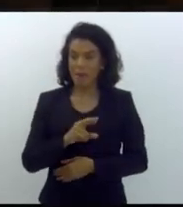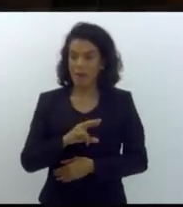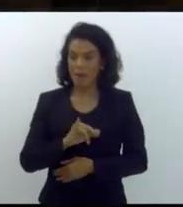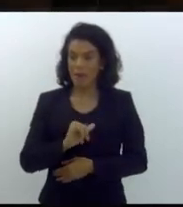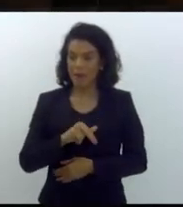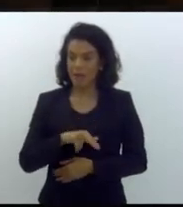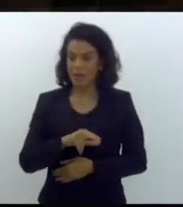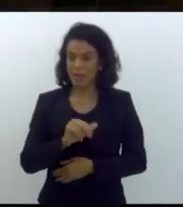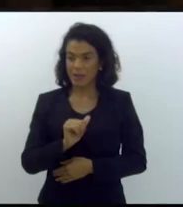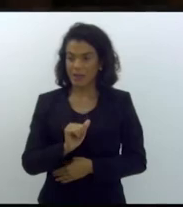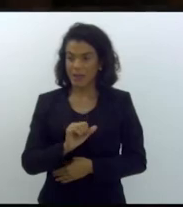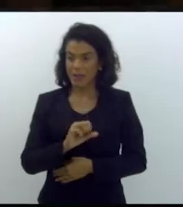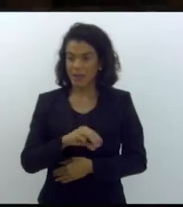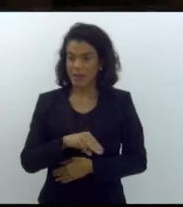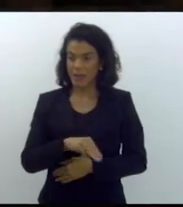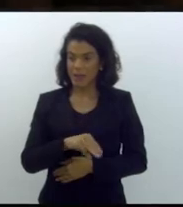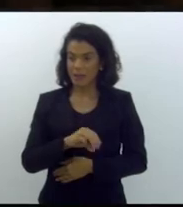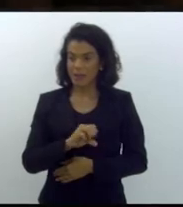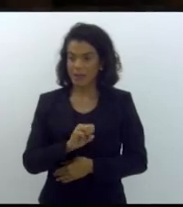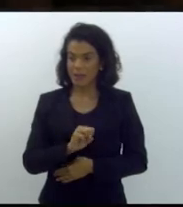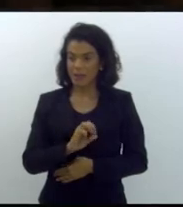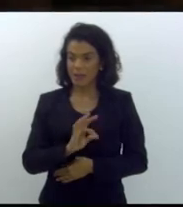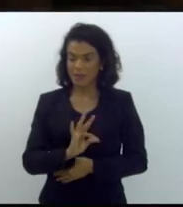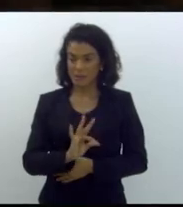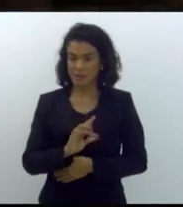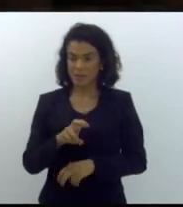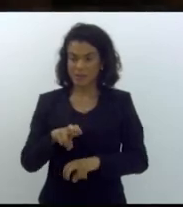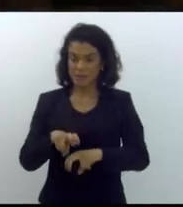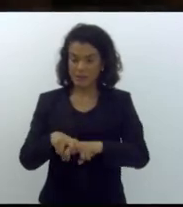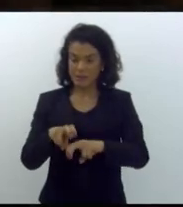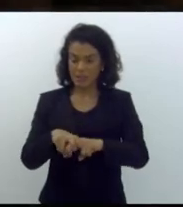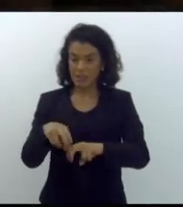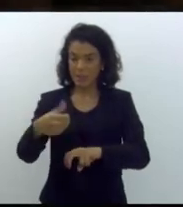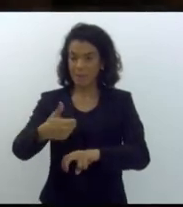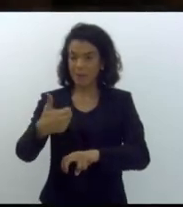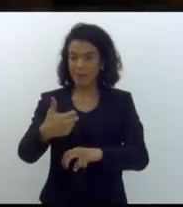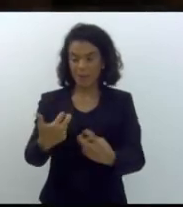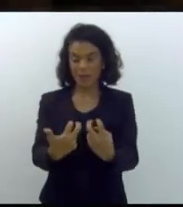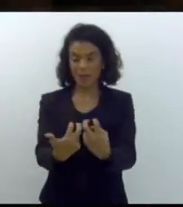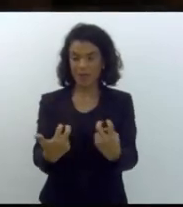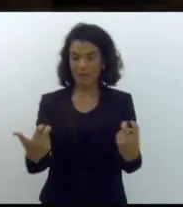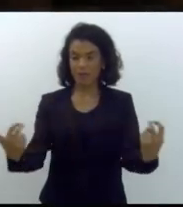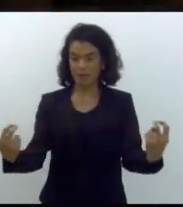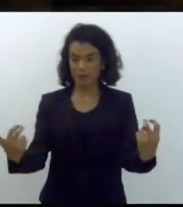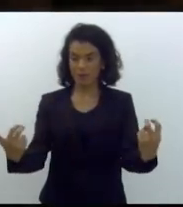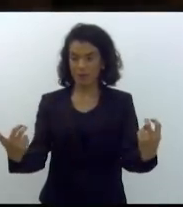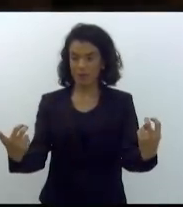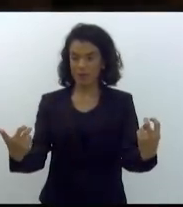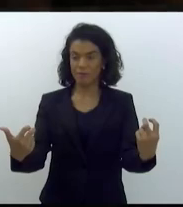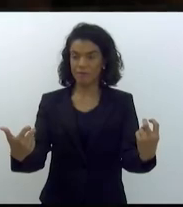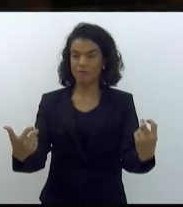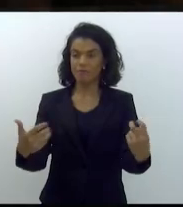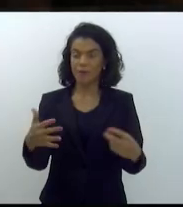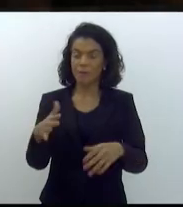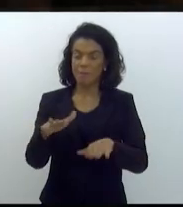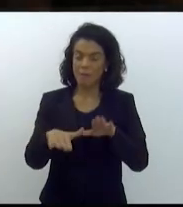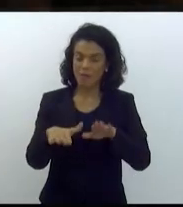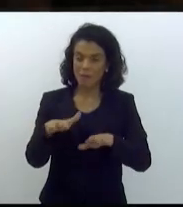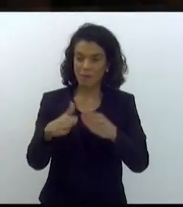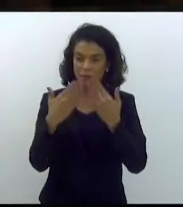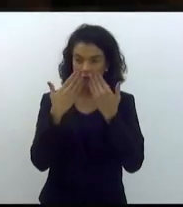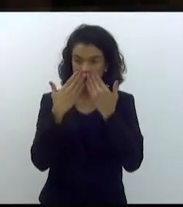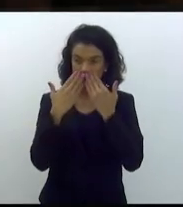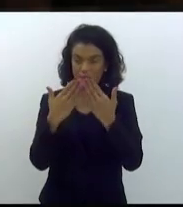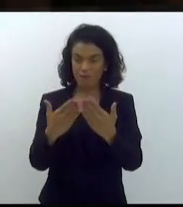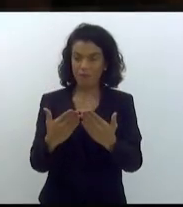MST que sempre Senta aqui na primeira fileira mais ou menos em frente aqui